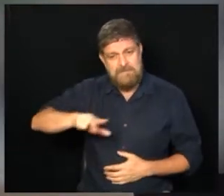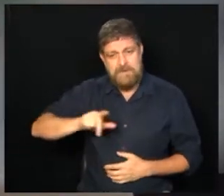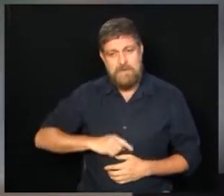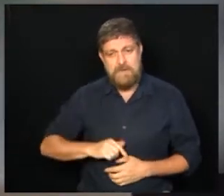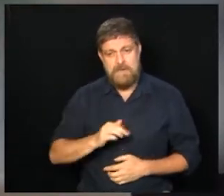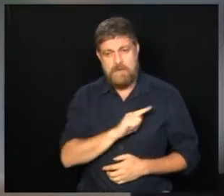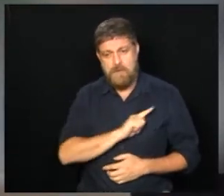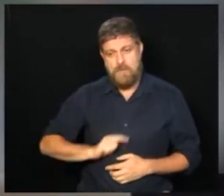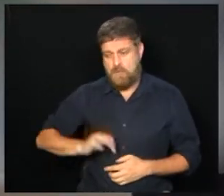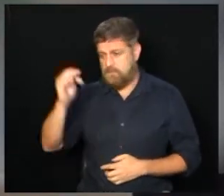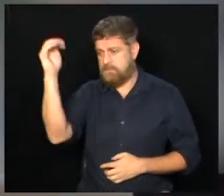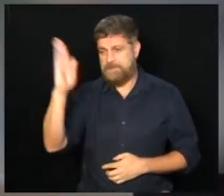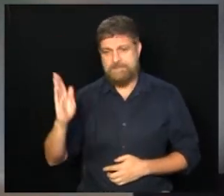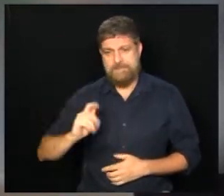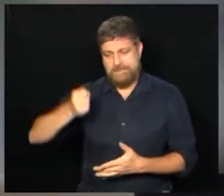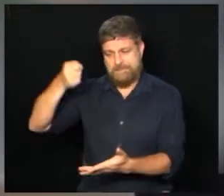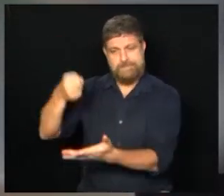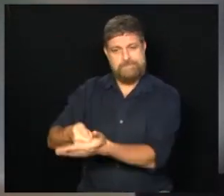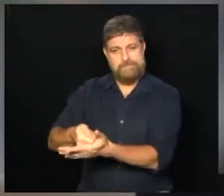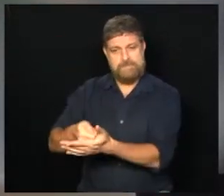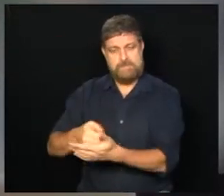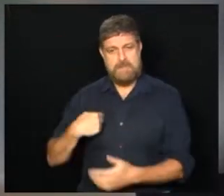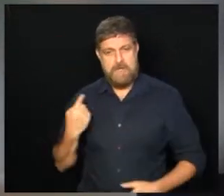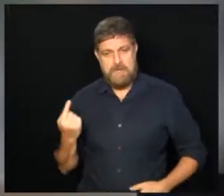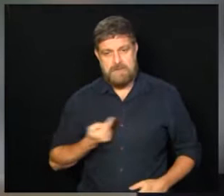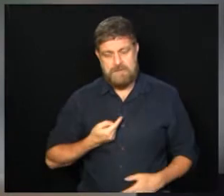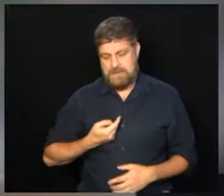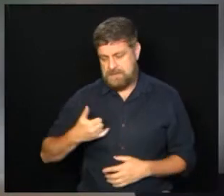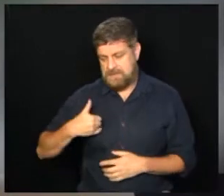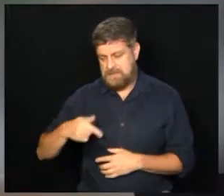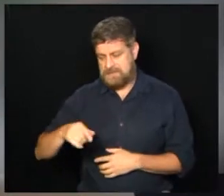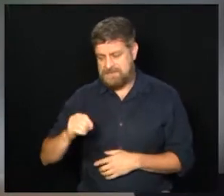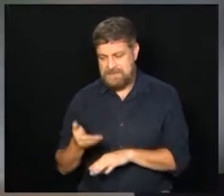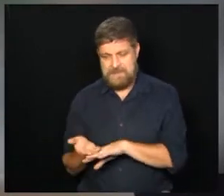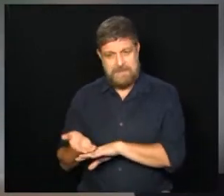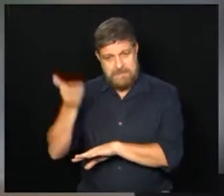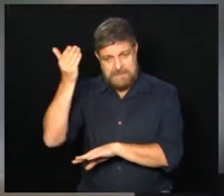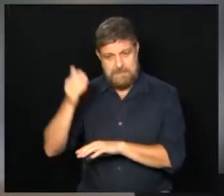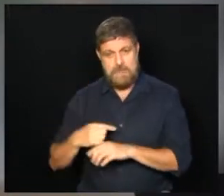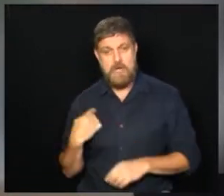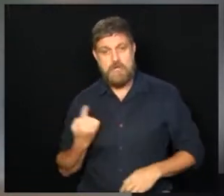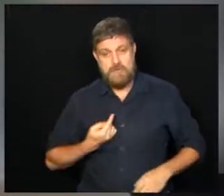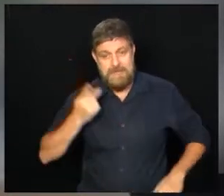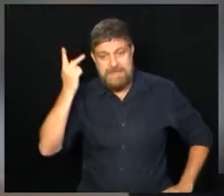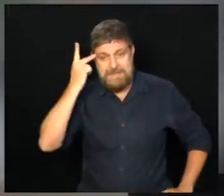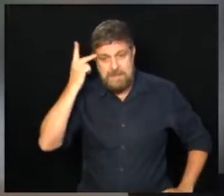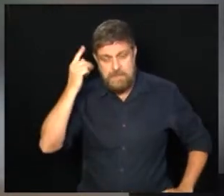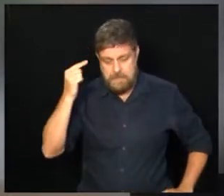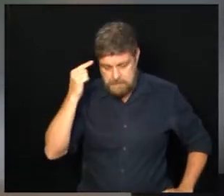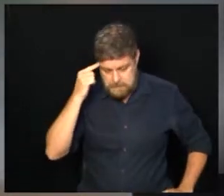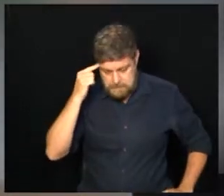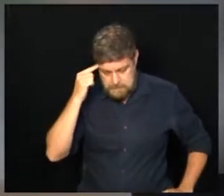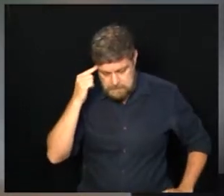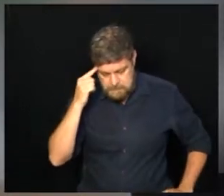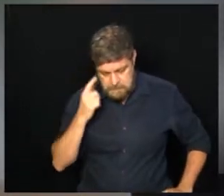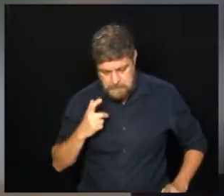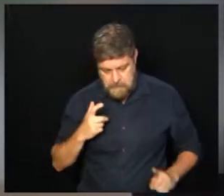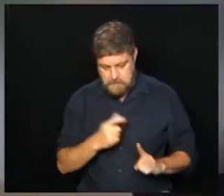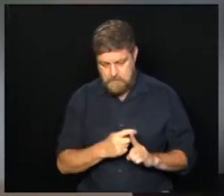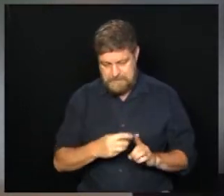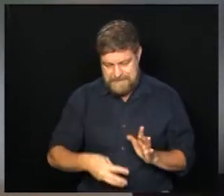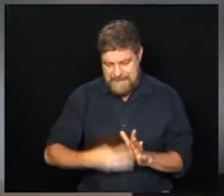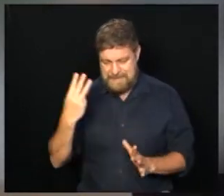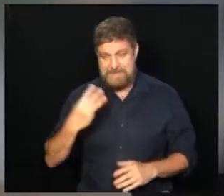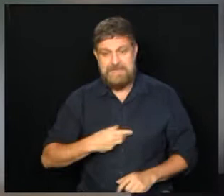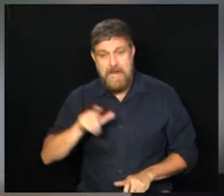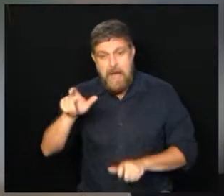governo federal decidiu. Acima de 70 anos, São Paulo decidiu fazer essa dose adicional